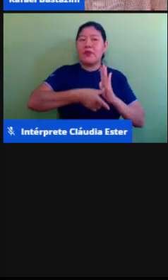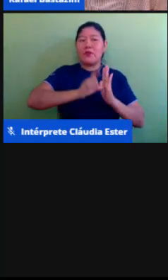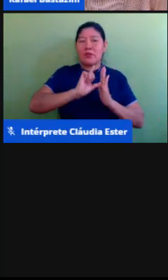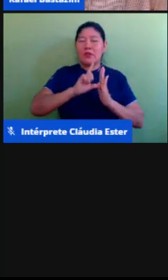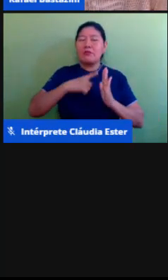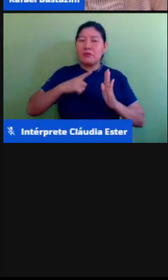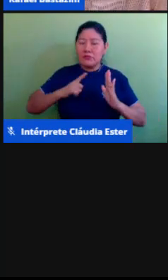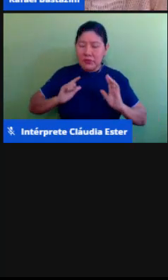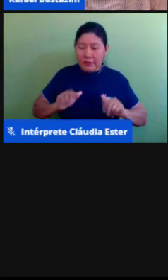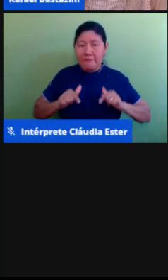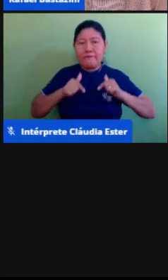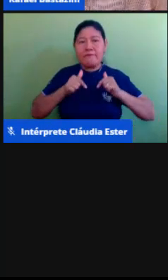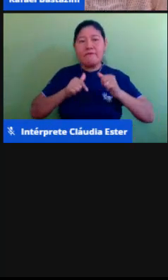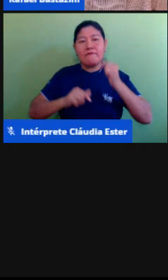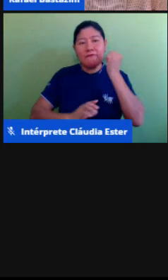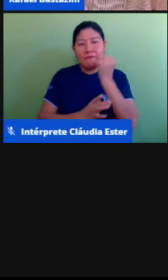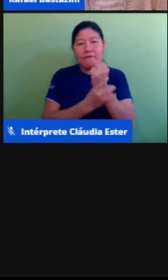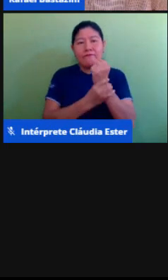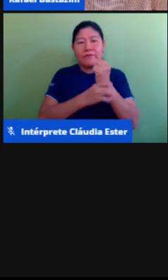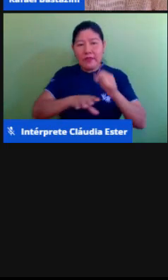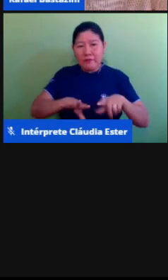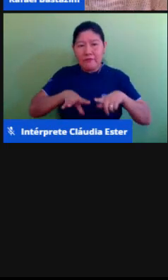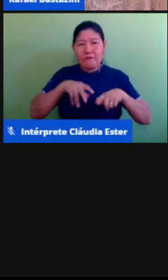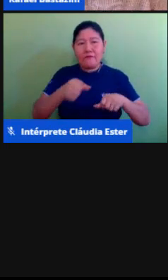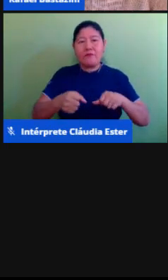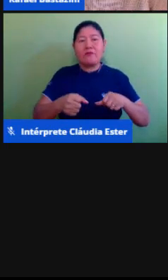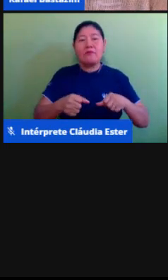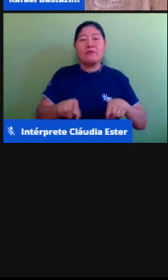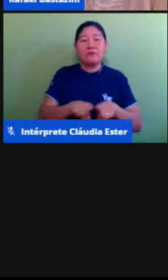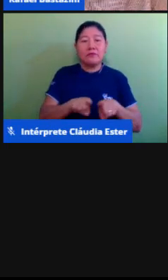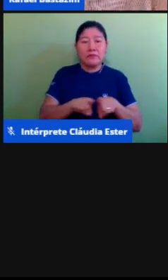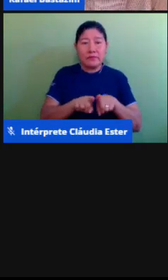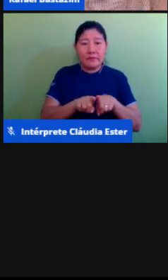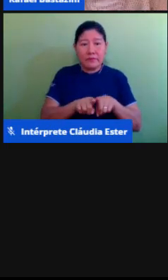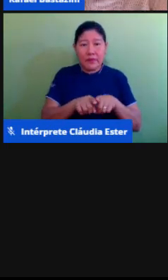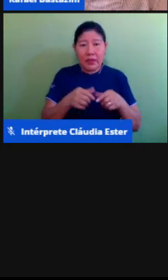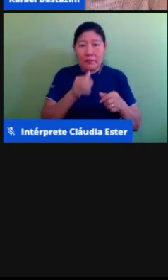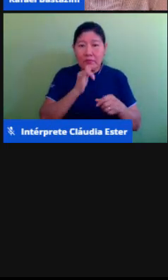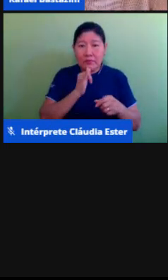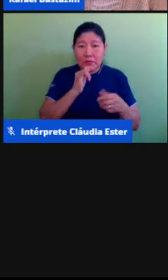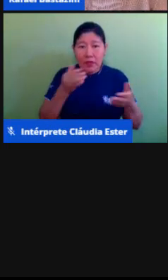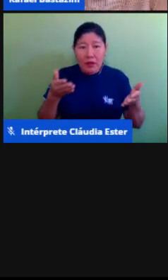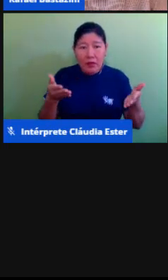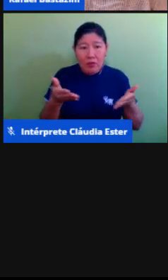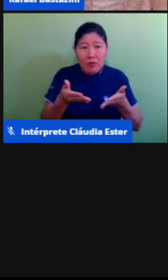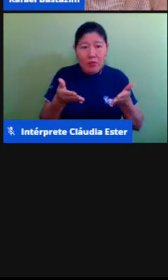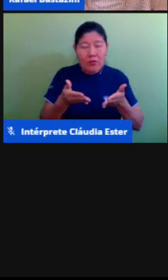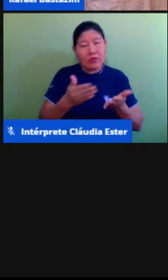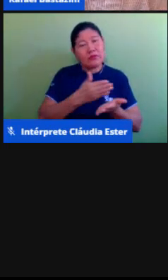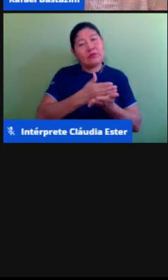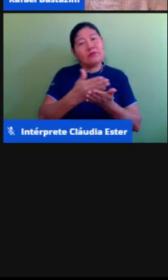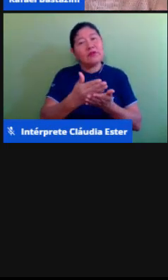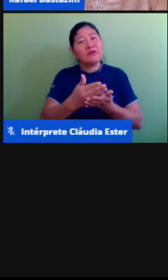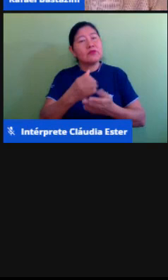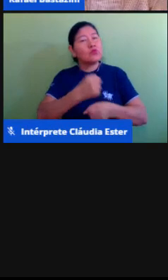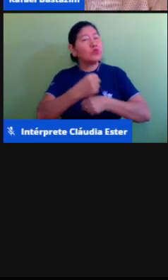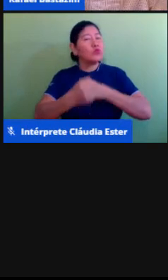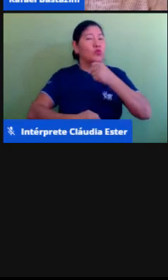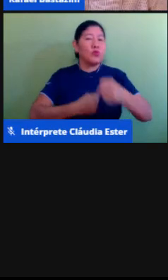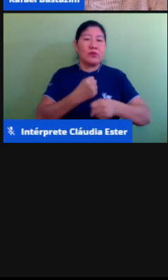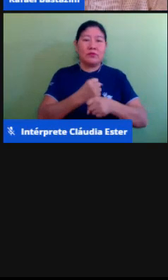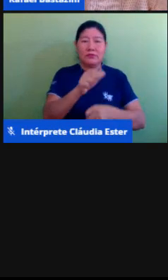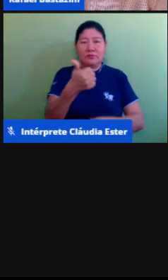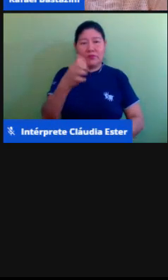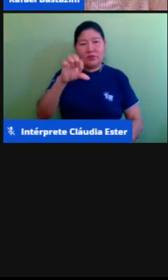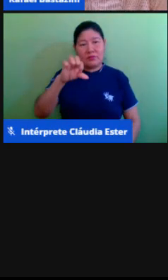é retomada, como eu vou apresentar agora no próximo slide, a partir da década de 70. Por favor,